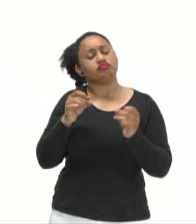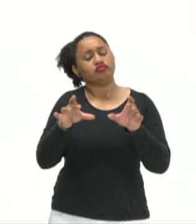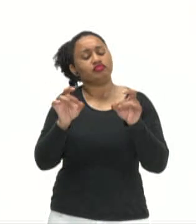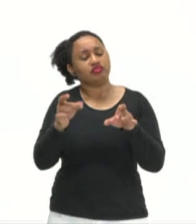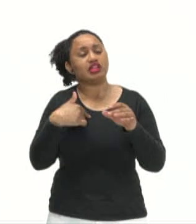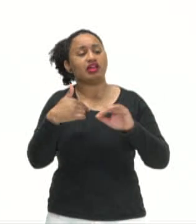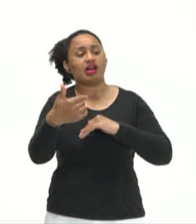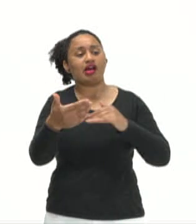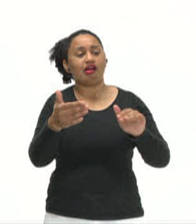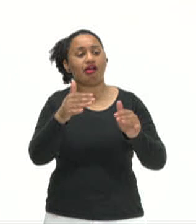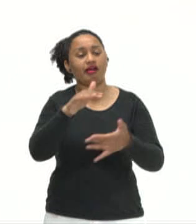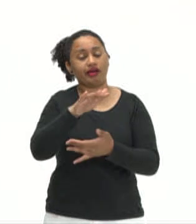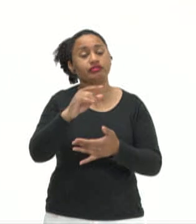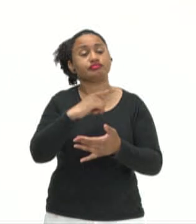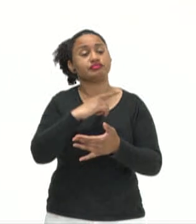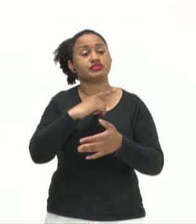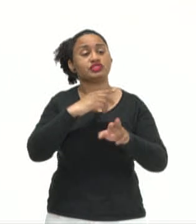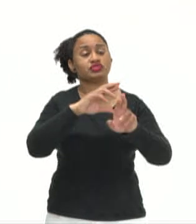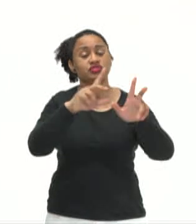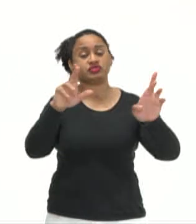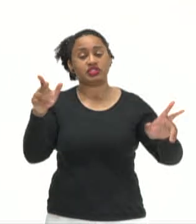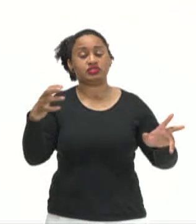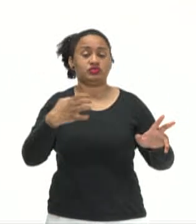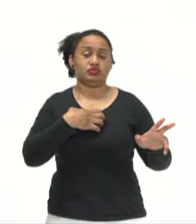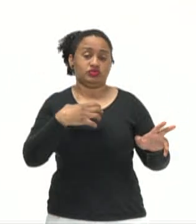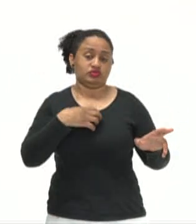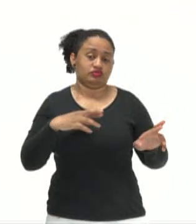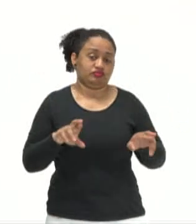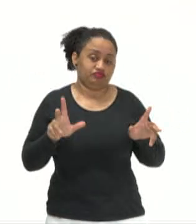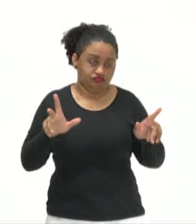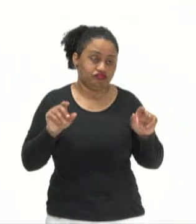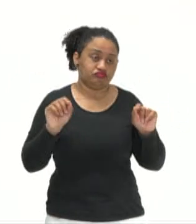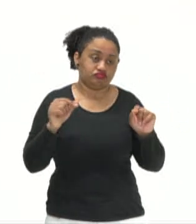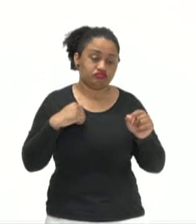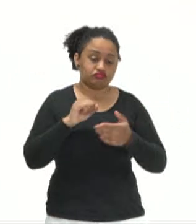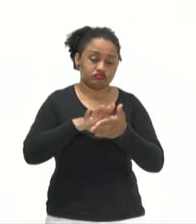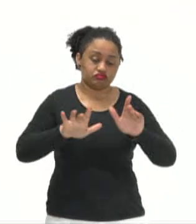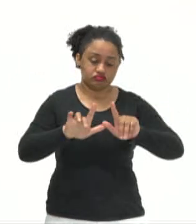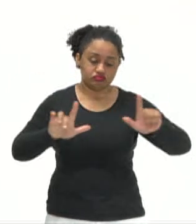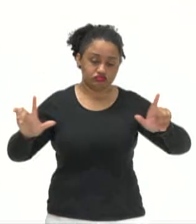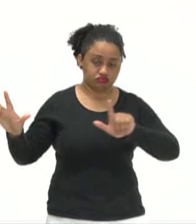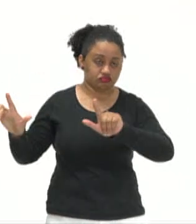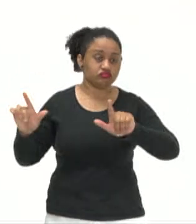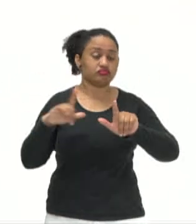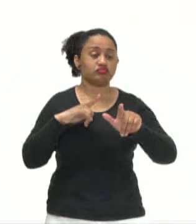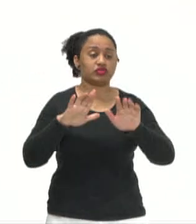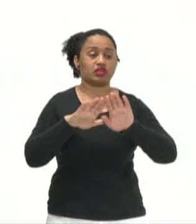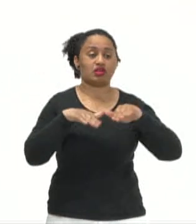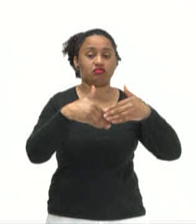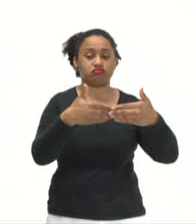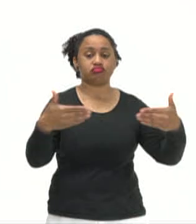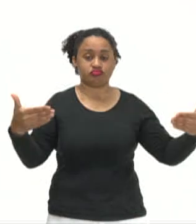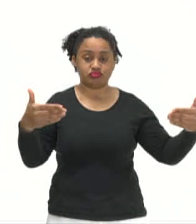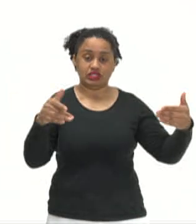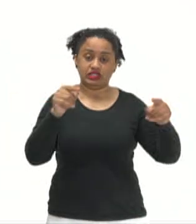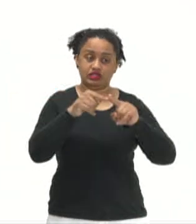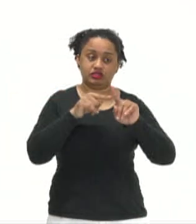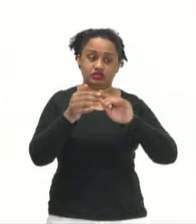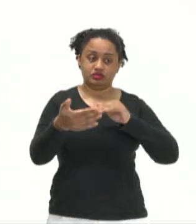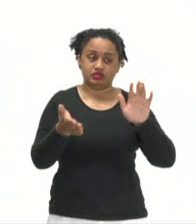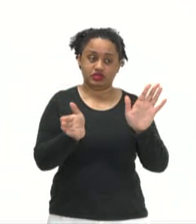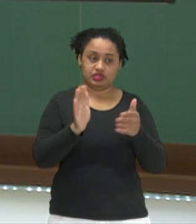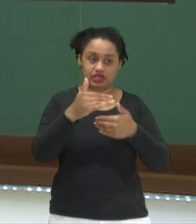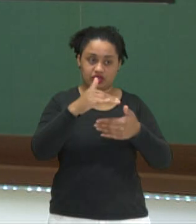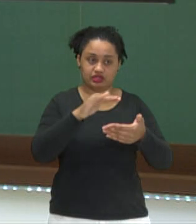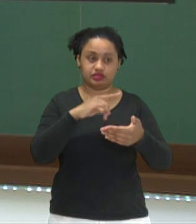vender caixas com diferentes formatos. Nas imagens apresentadas estão planificações nessas caixas. Aqui nós